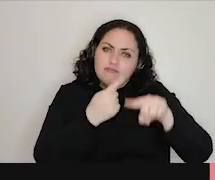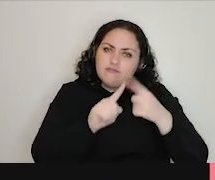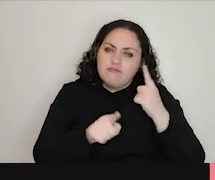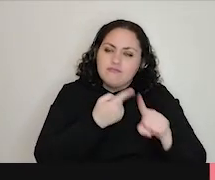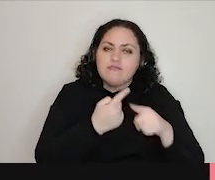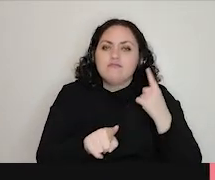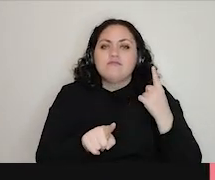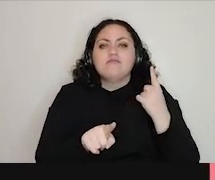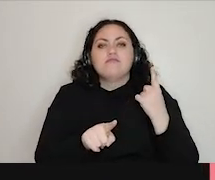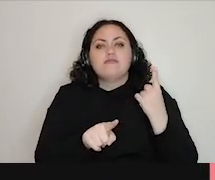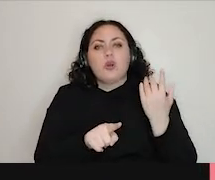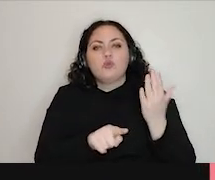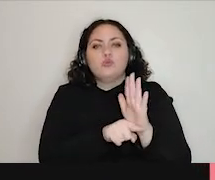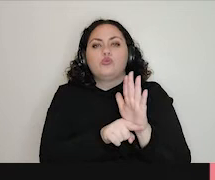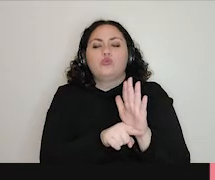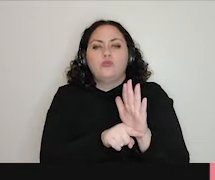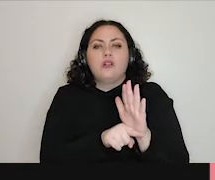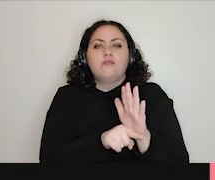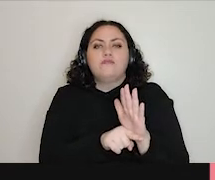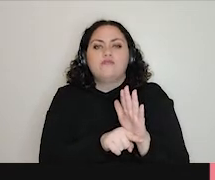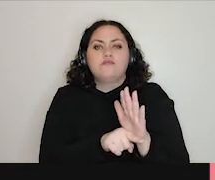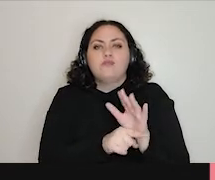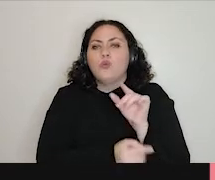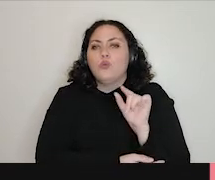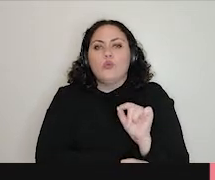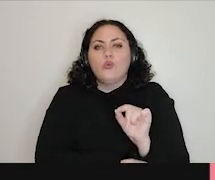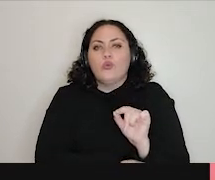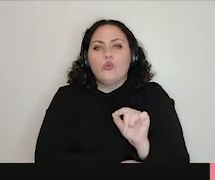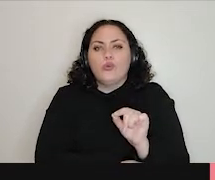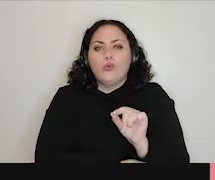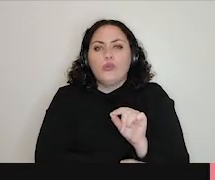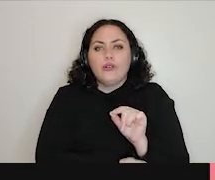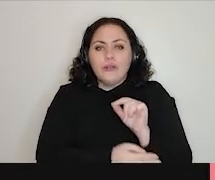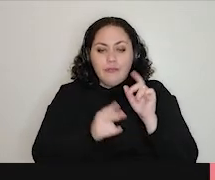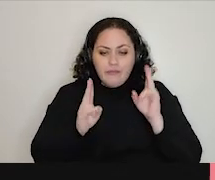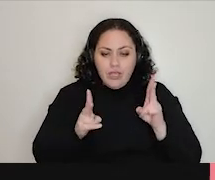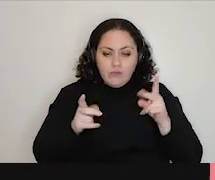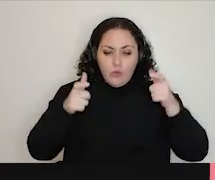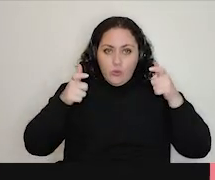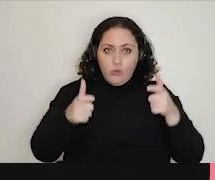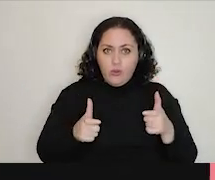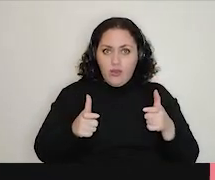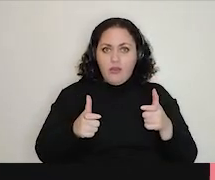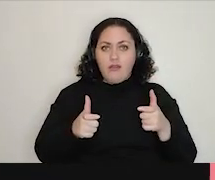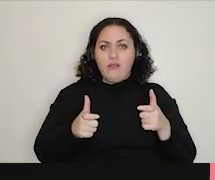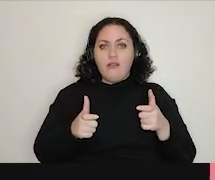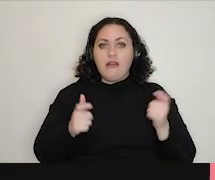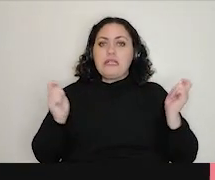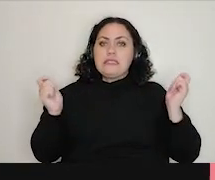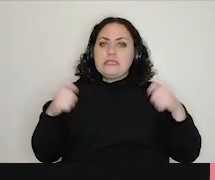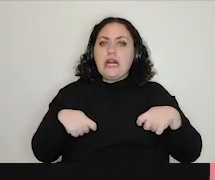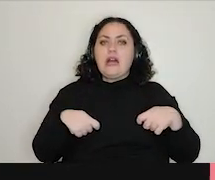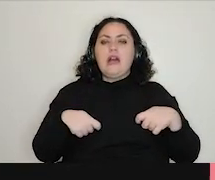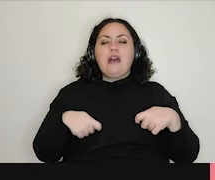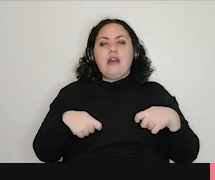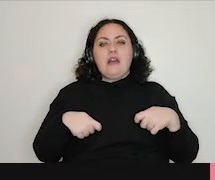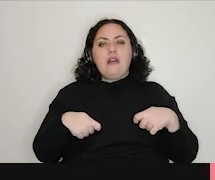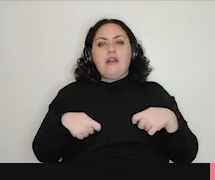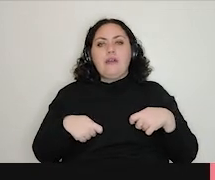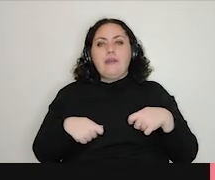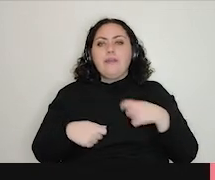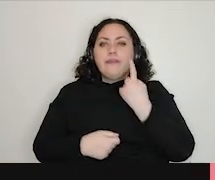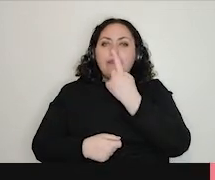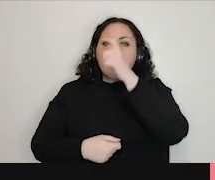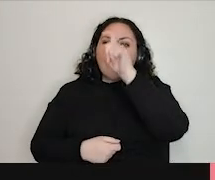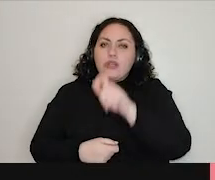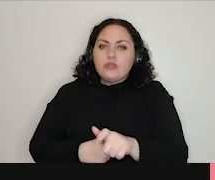traz no sentido de a gente conseguir centralizar num espaço um local que possa fornecer uma atenção